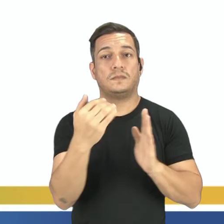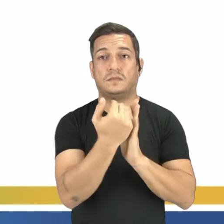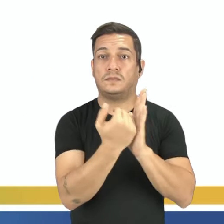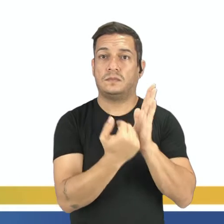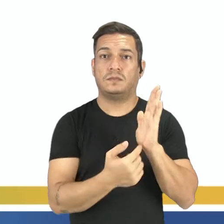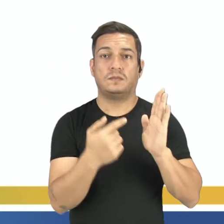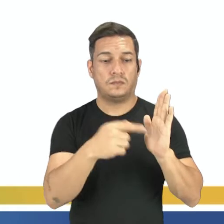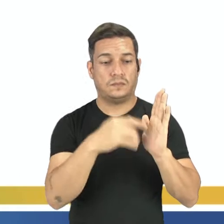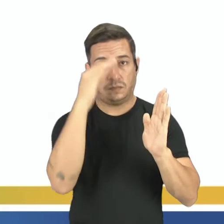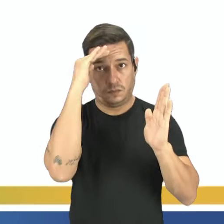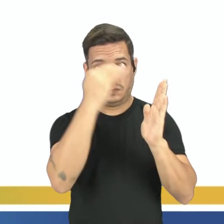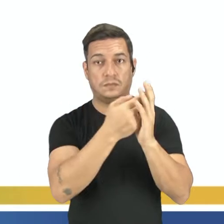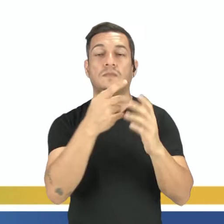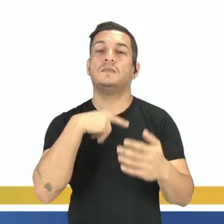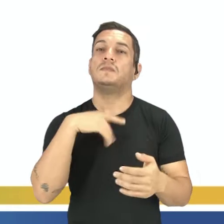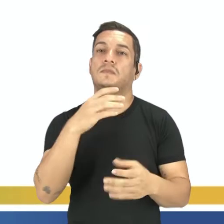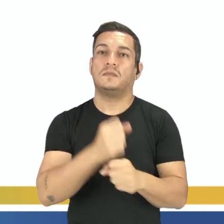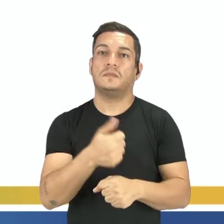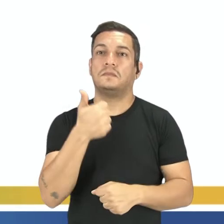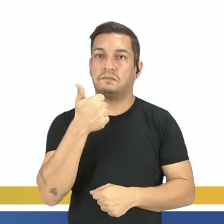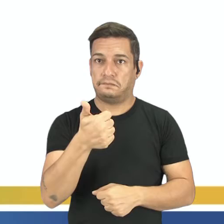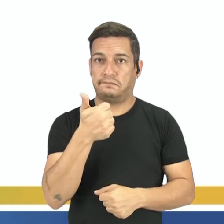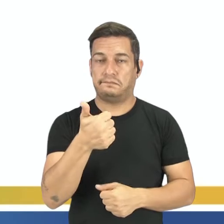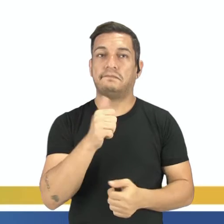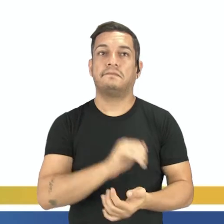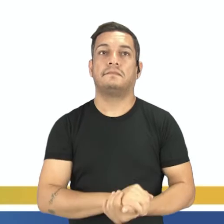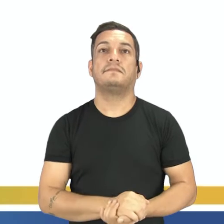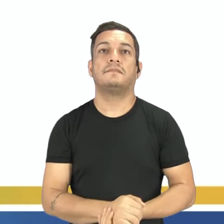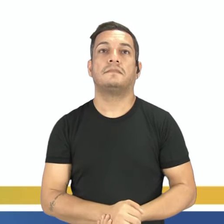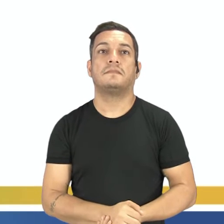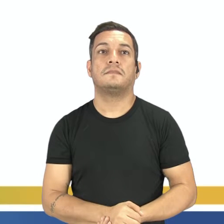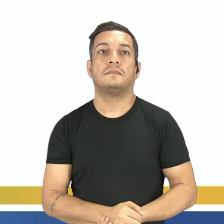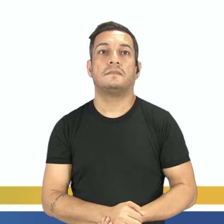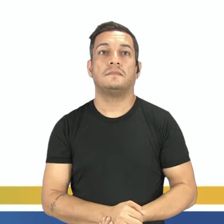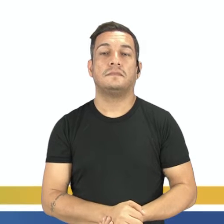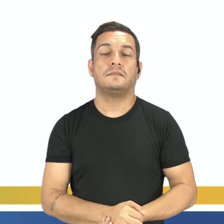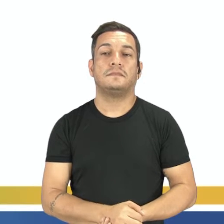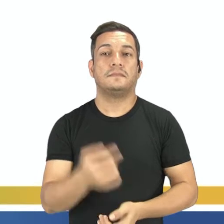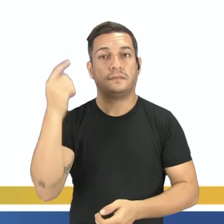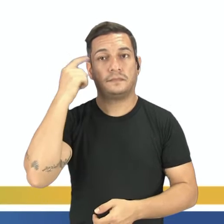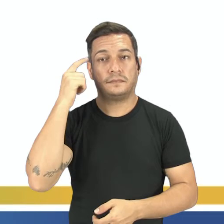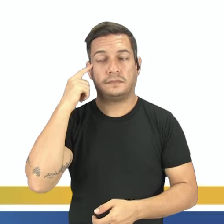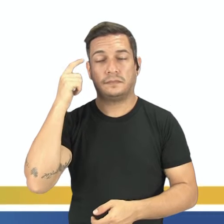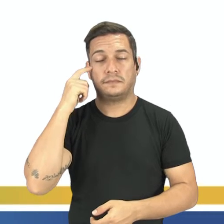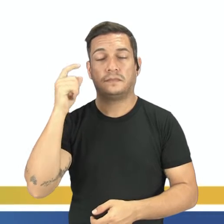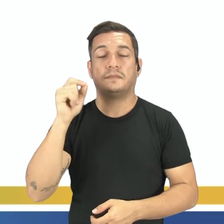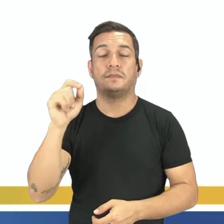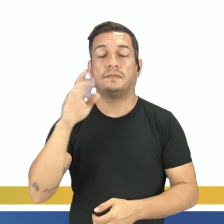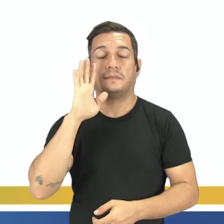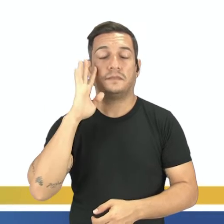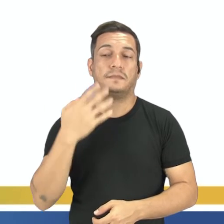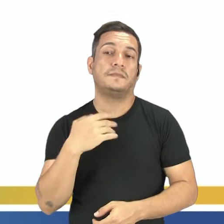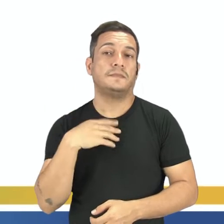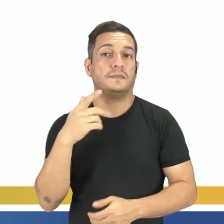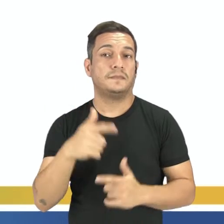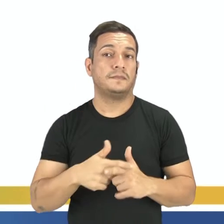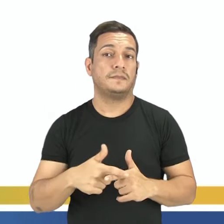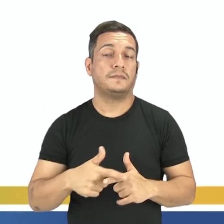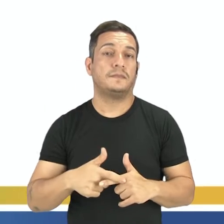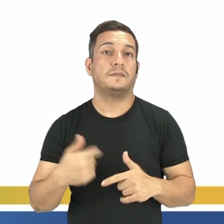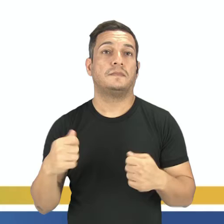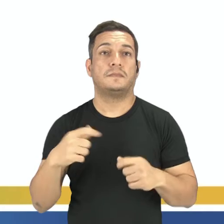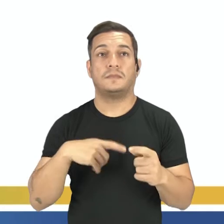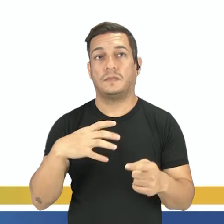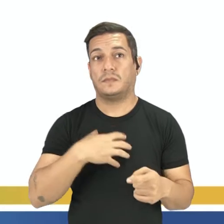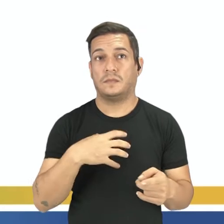critérios, provavelmente ali a tua nota vai ser uma nota bem significativa, tá? Então vamos pensar em alguns elementos para a gente resolver esse problema. A gente tem que ter